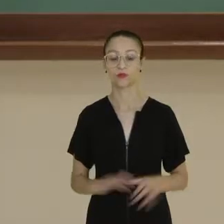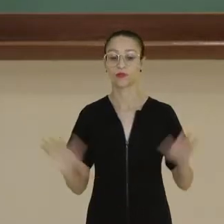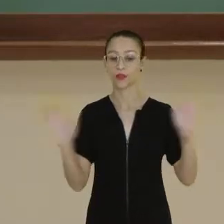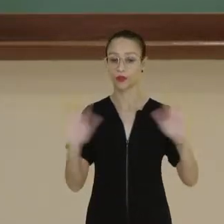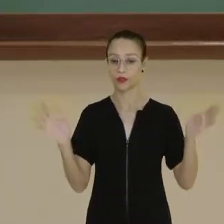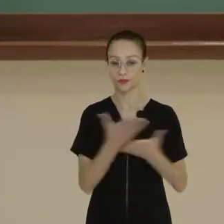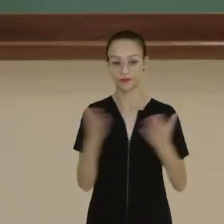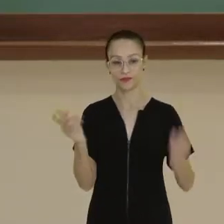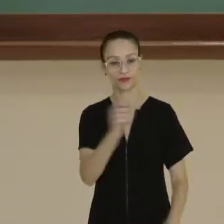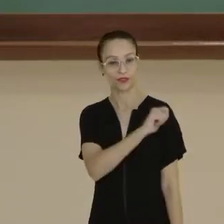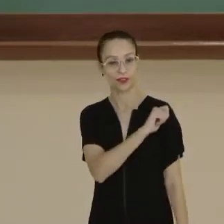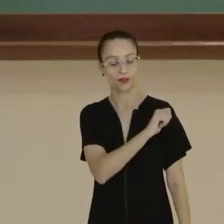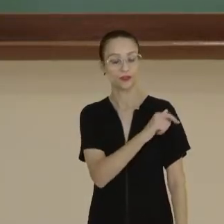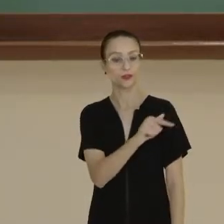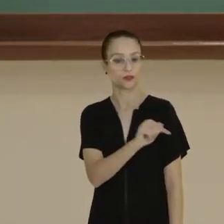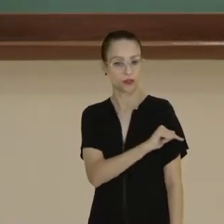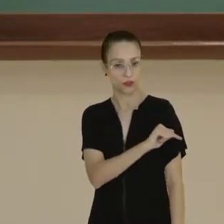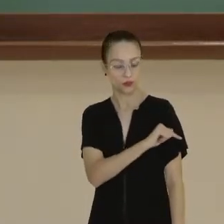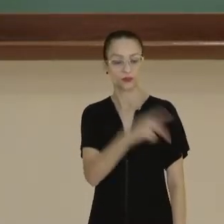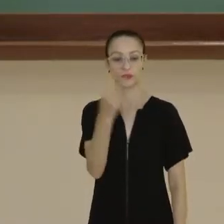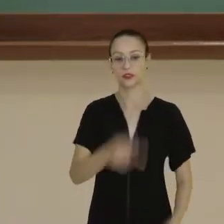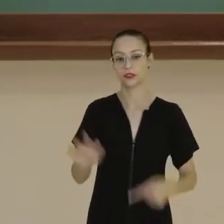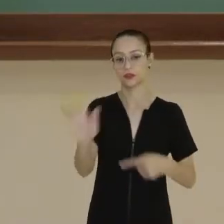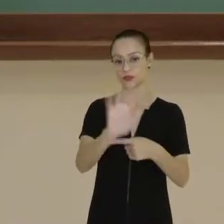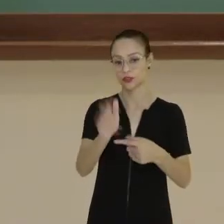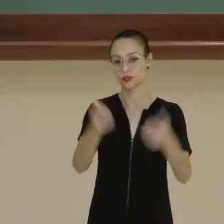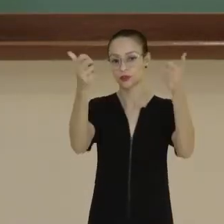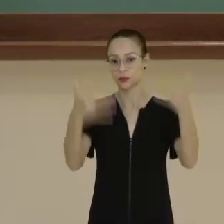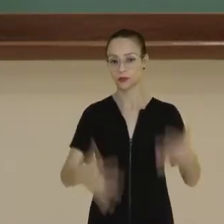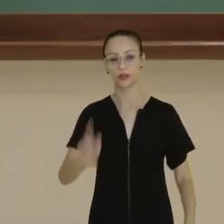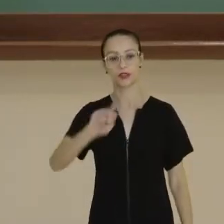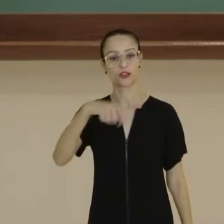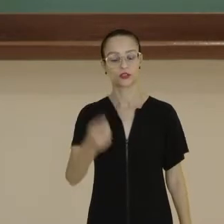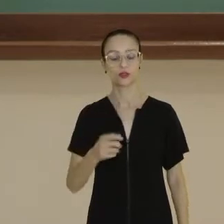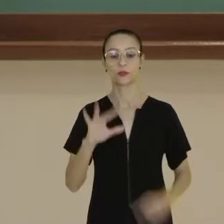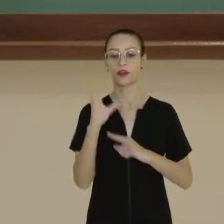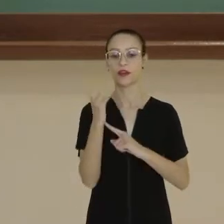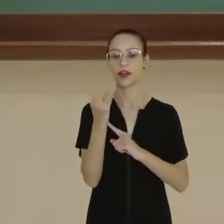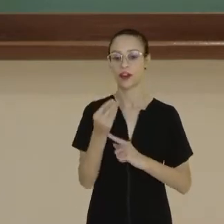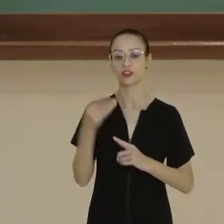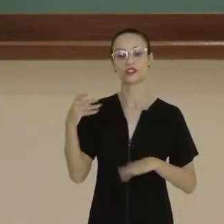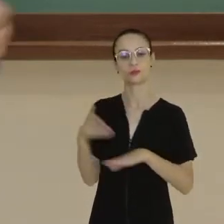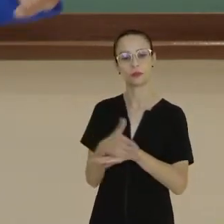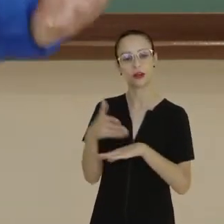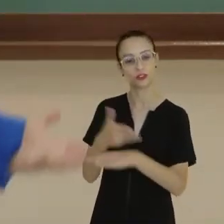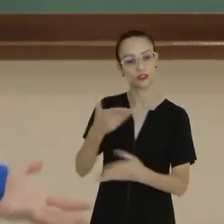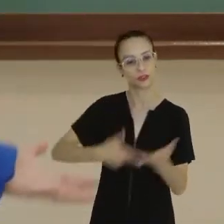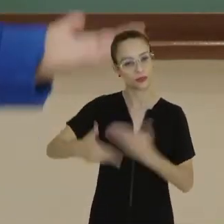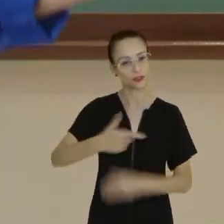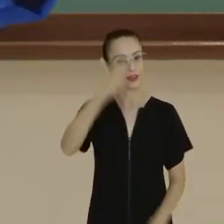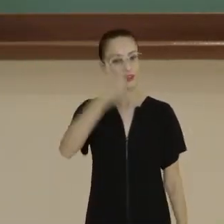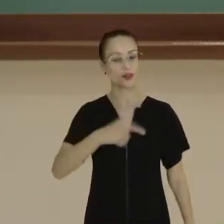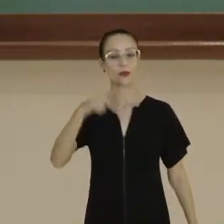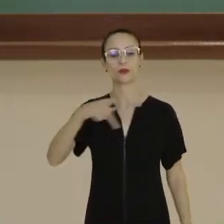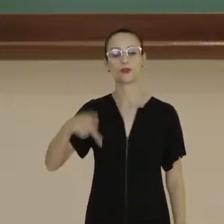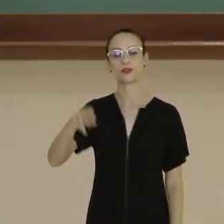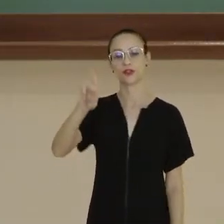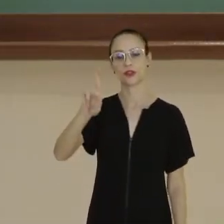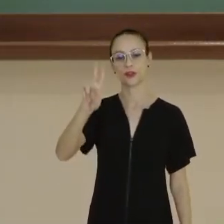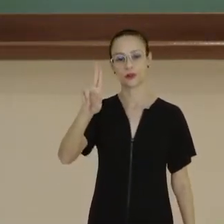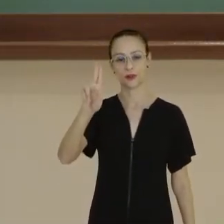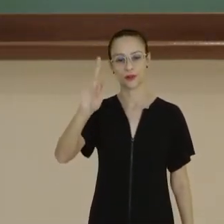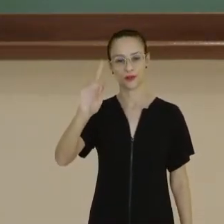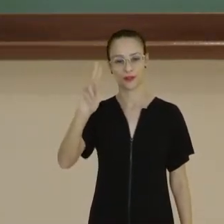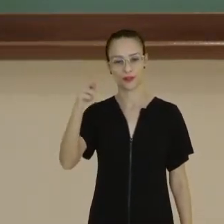Olá, estudantes do 7º ano! Nesse vídeo nós vamos falar sobre arte participativa. Prof. Rutineia aqui com